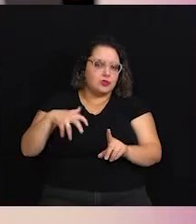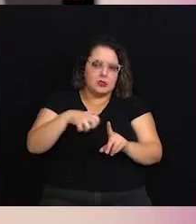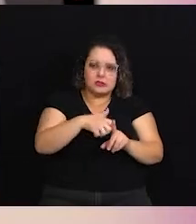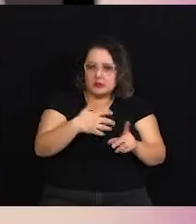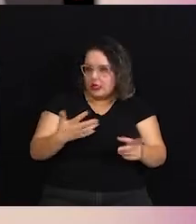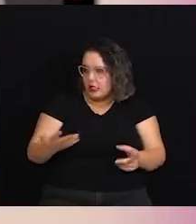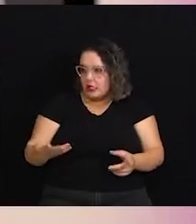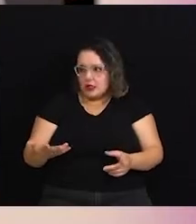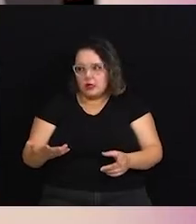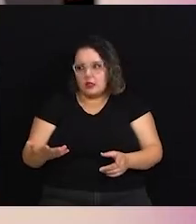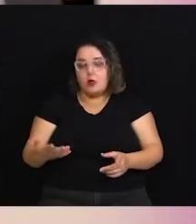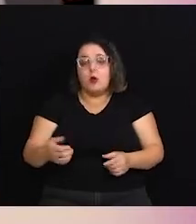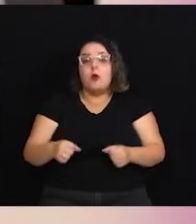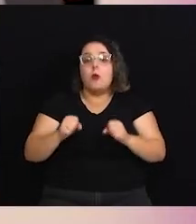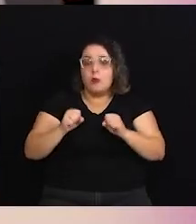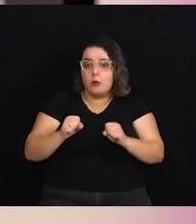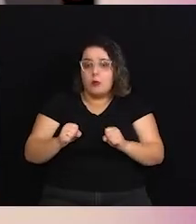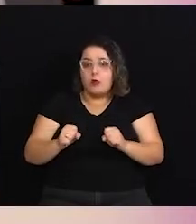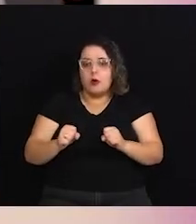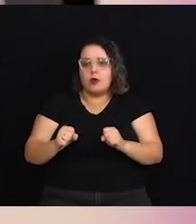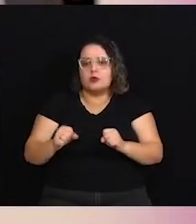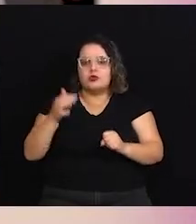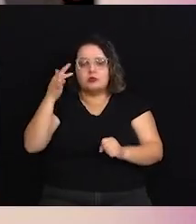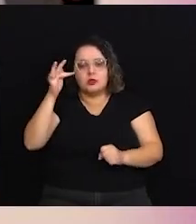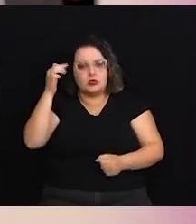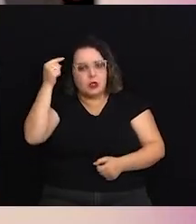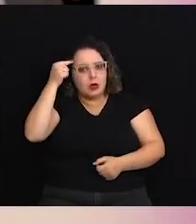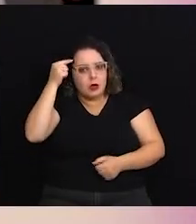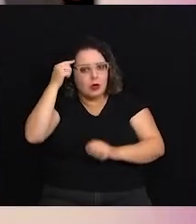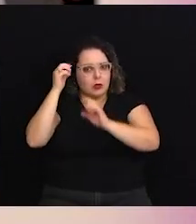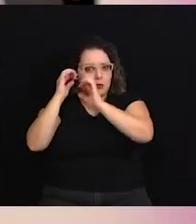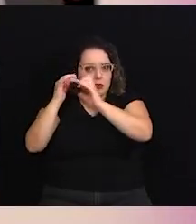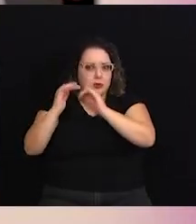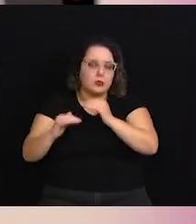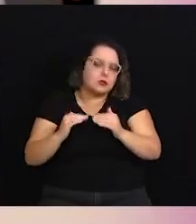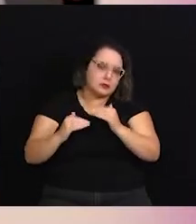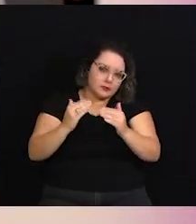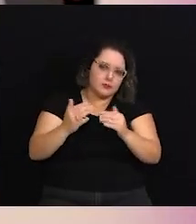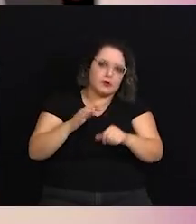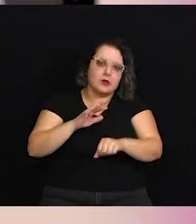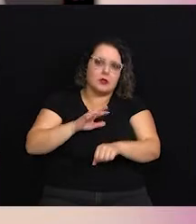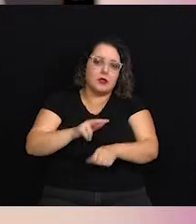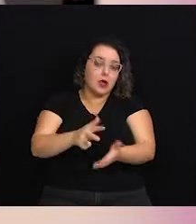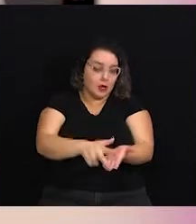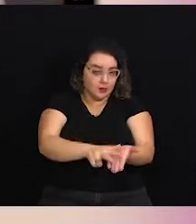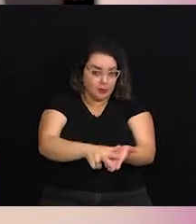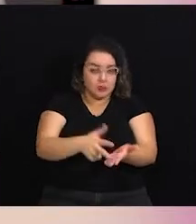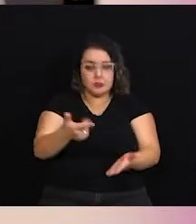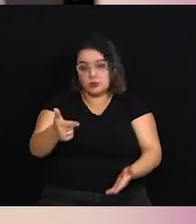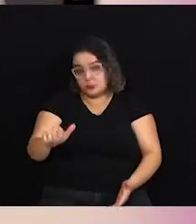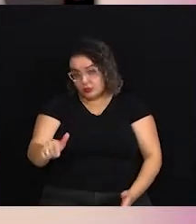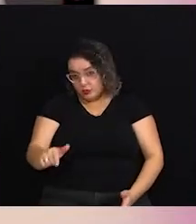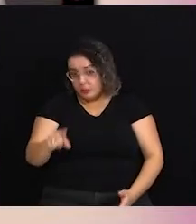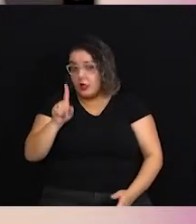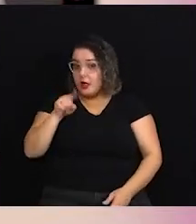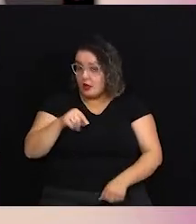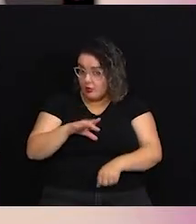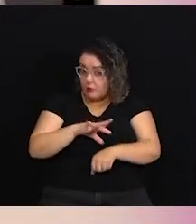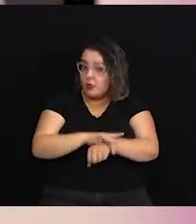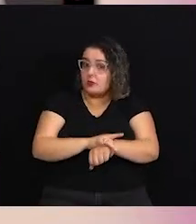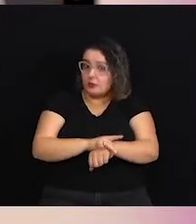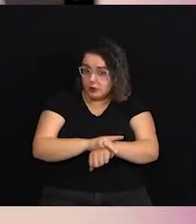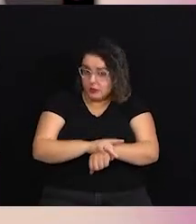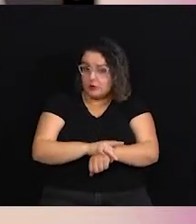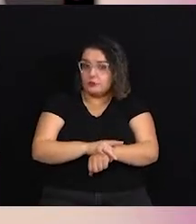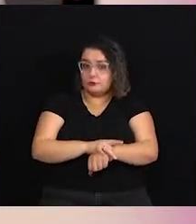acidente você pode vir lesao cérebro é envia desenvolver epilepsia Oi gente ela é uma